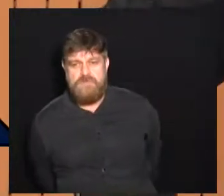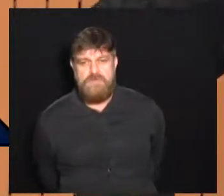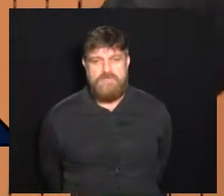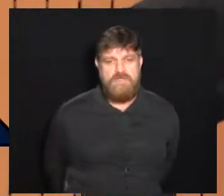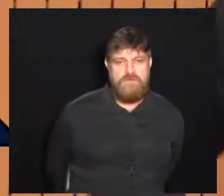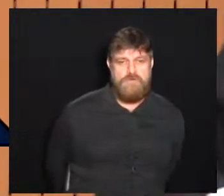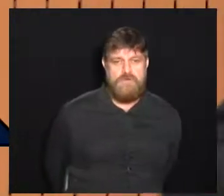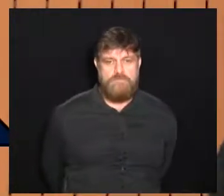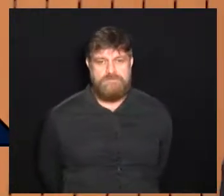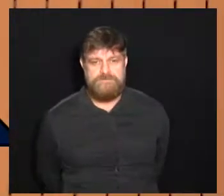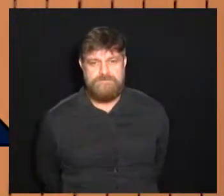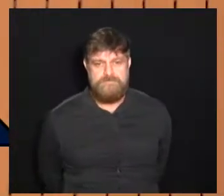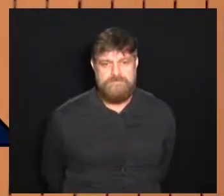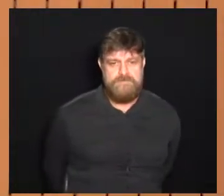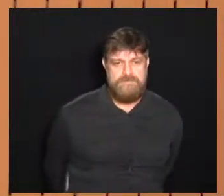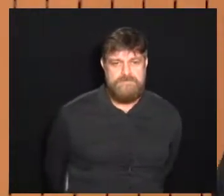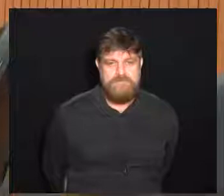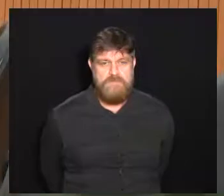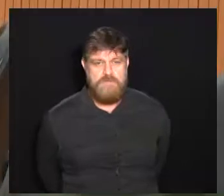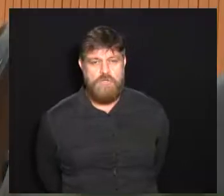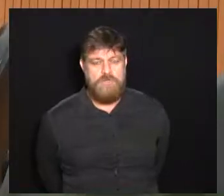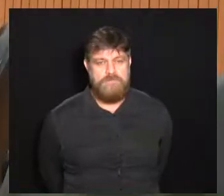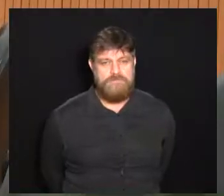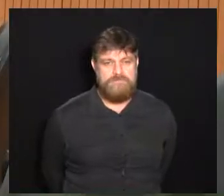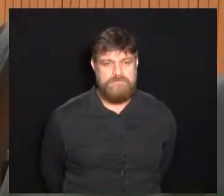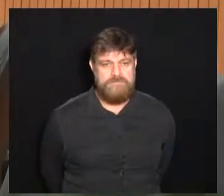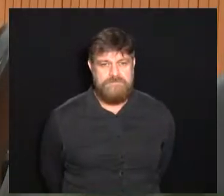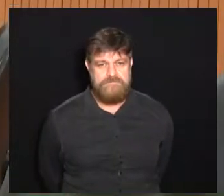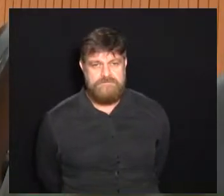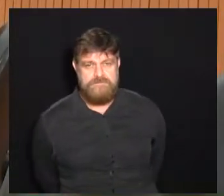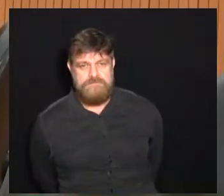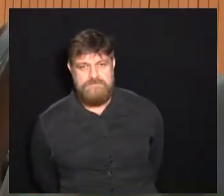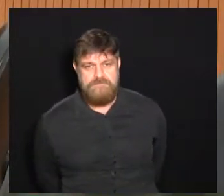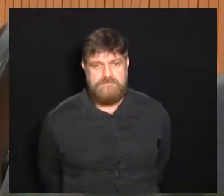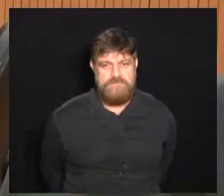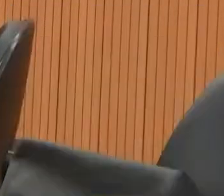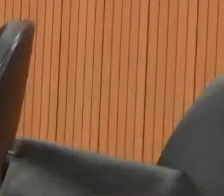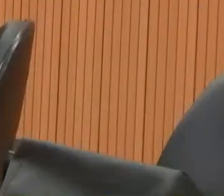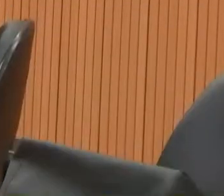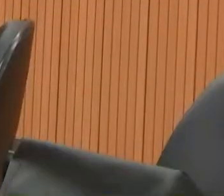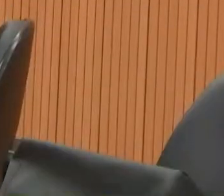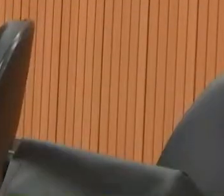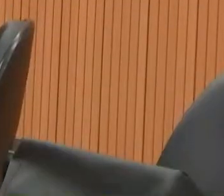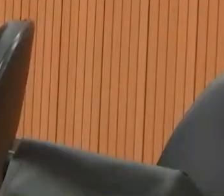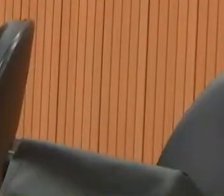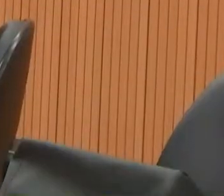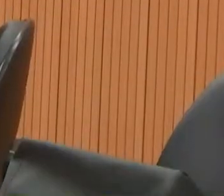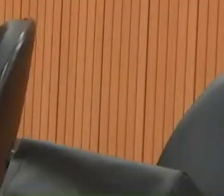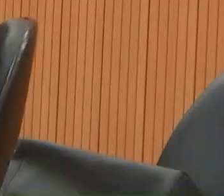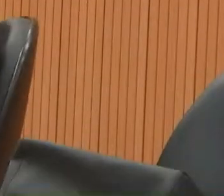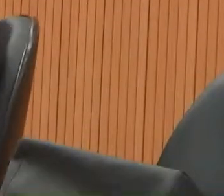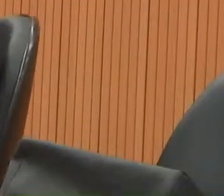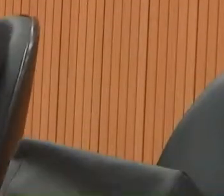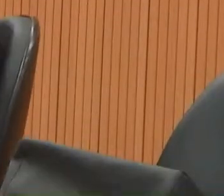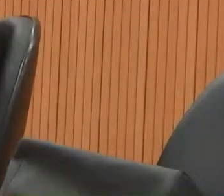encerramento. Mais uma, o vereador Jorge. Vem cá, Jorge, falar, que é rapidinho.